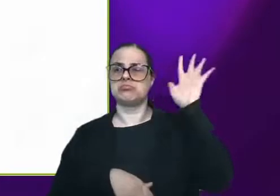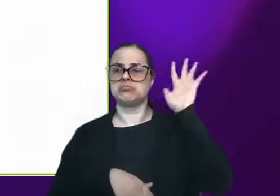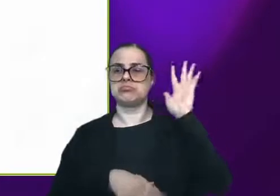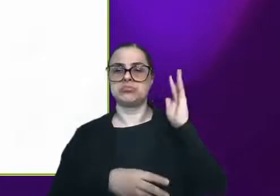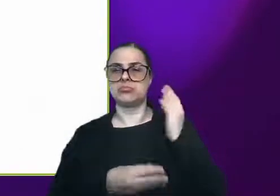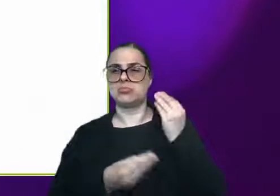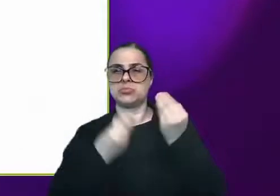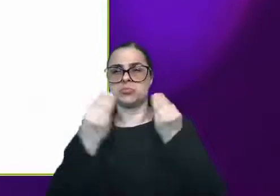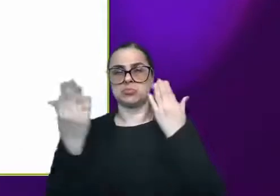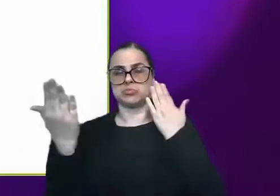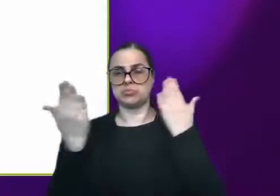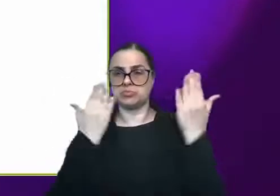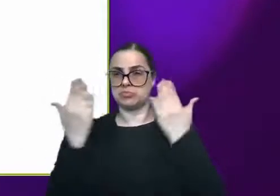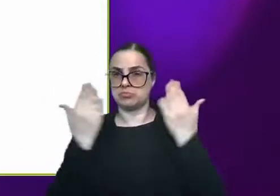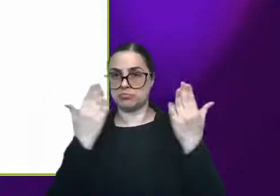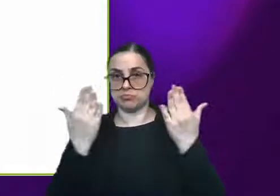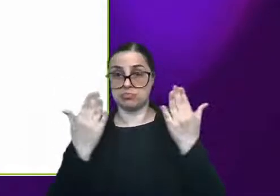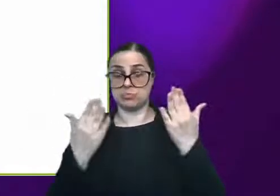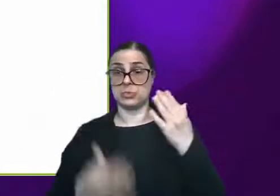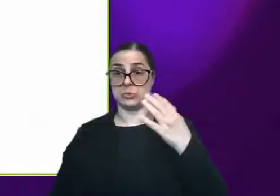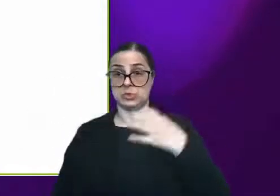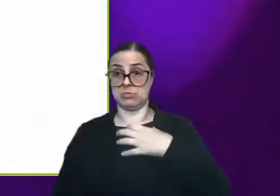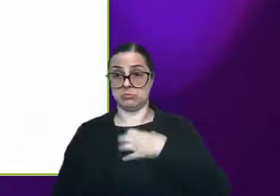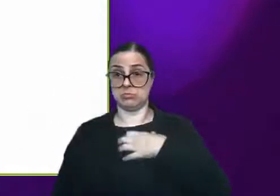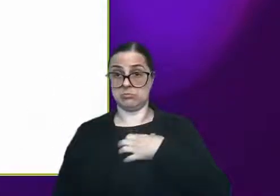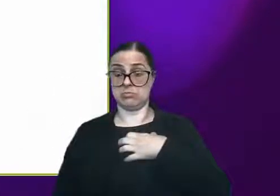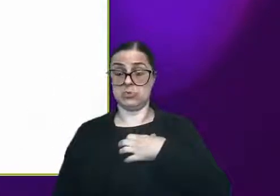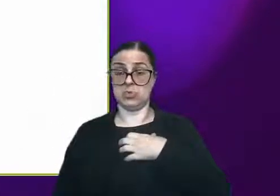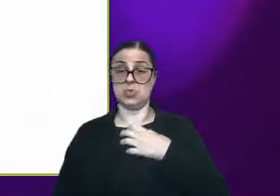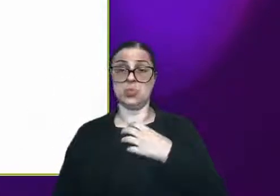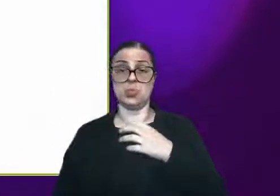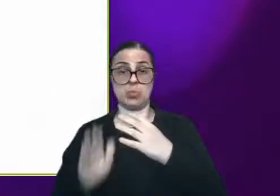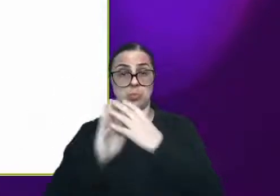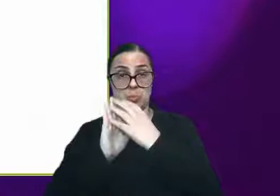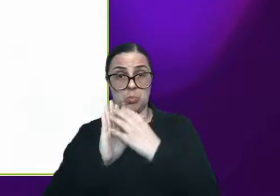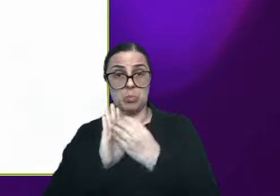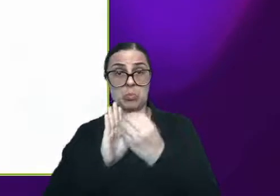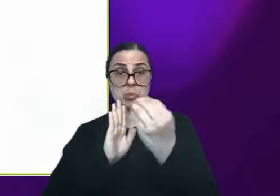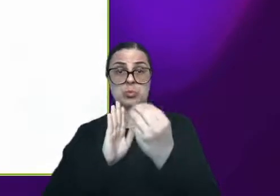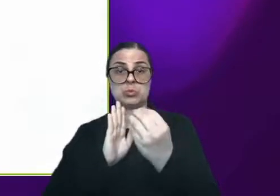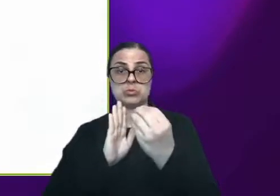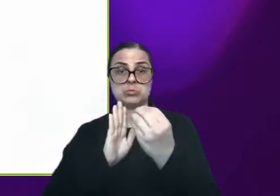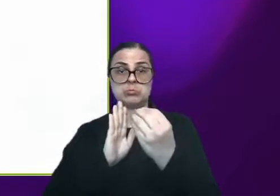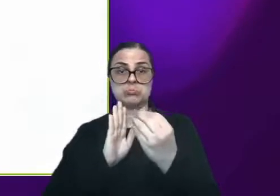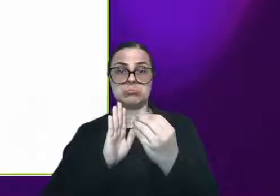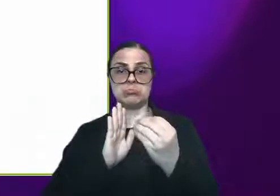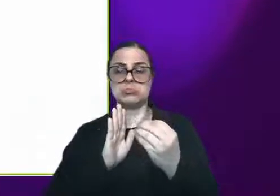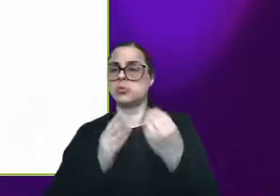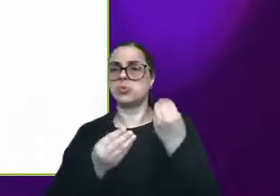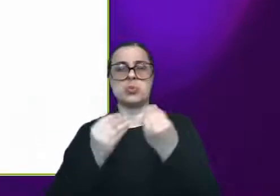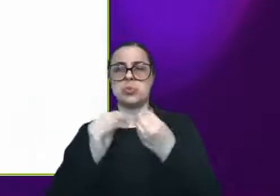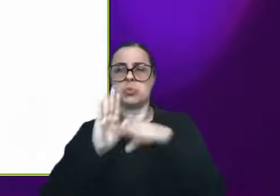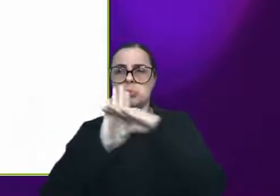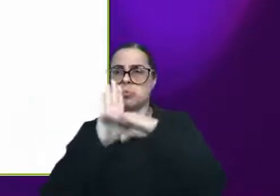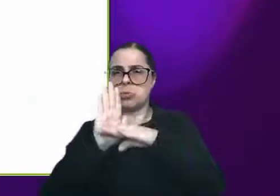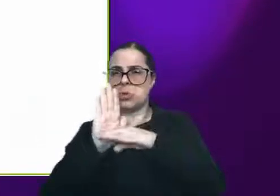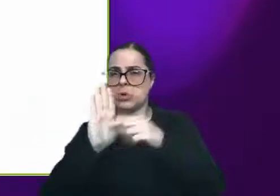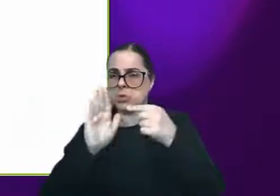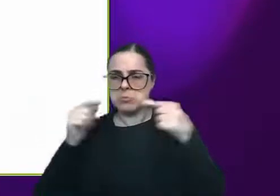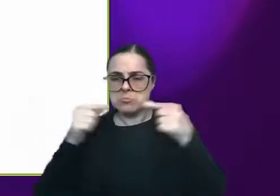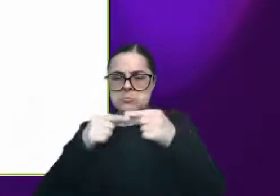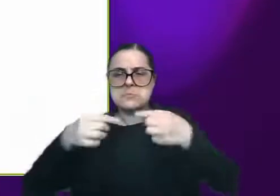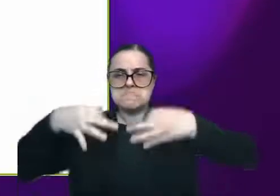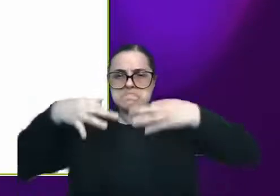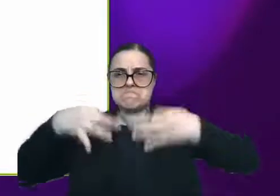na verdade, quando nós comparamos os diferentes modelos, qual o modelo ótimo para